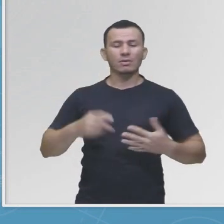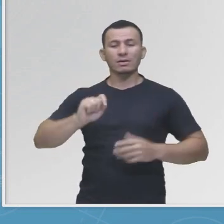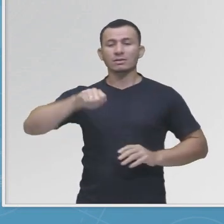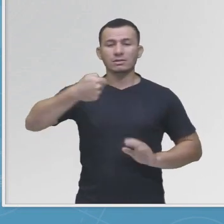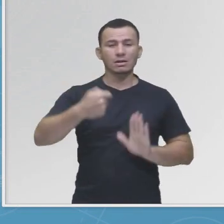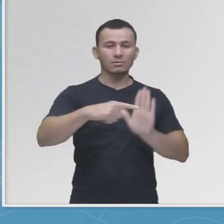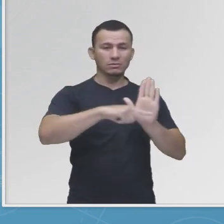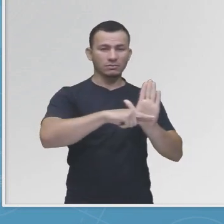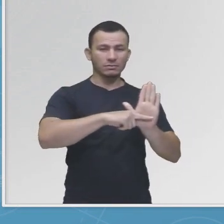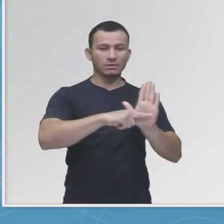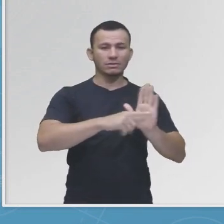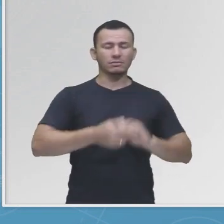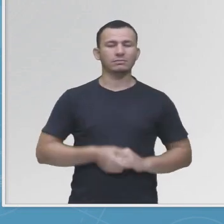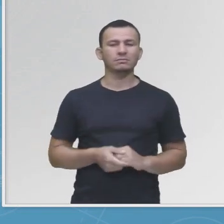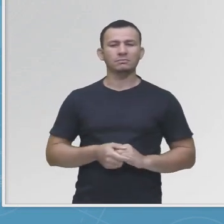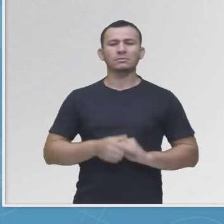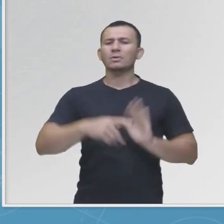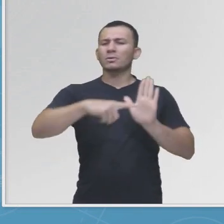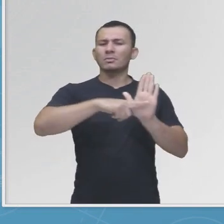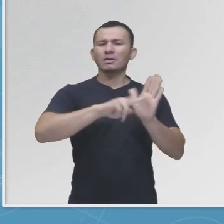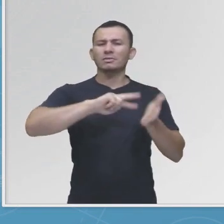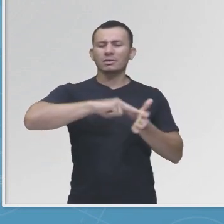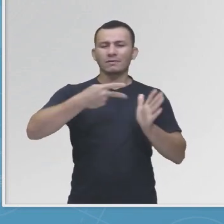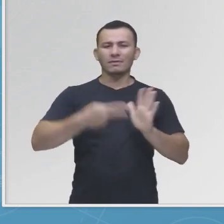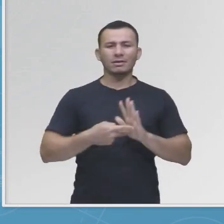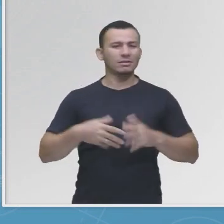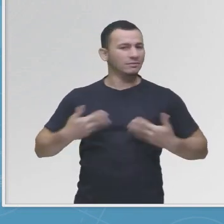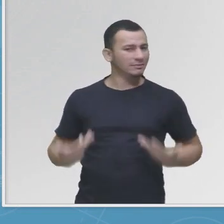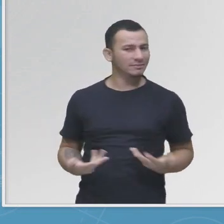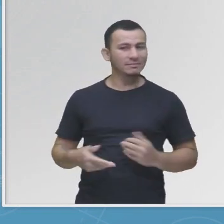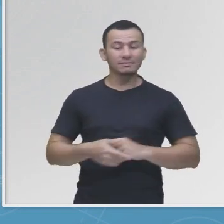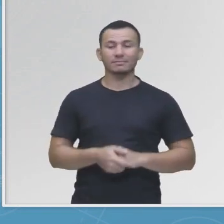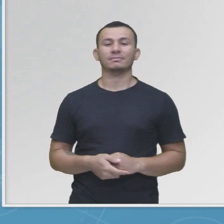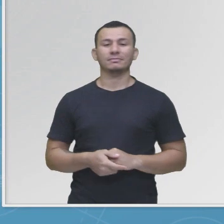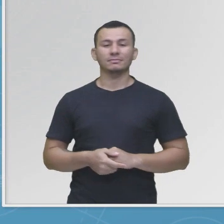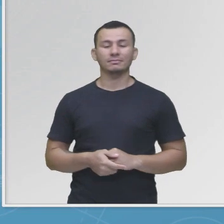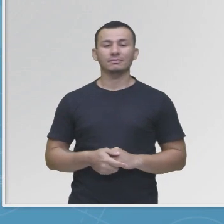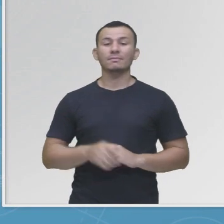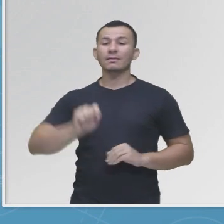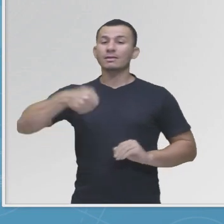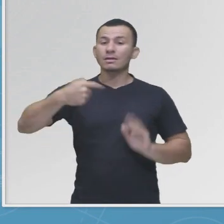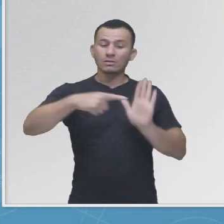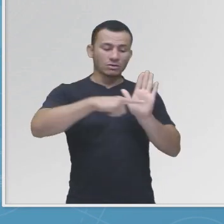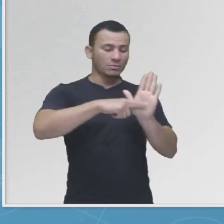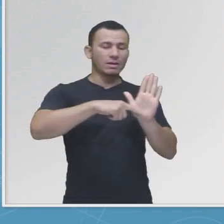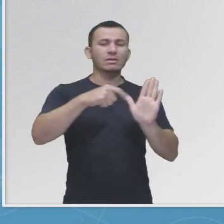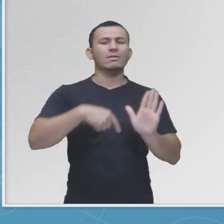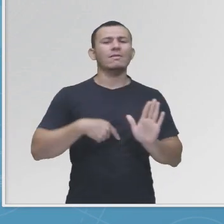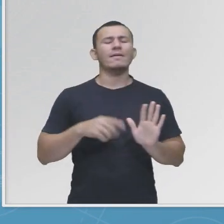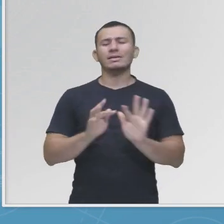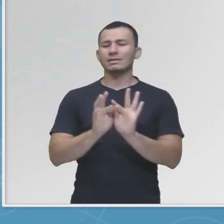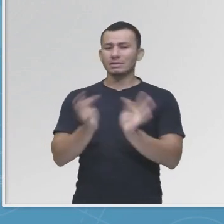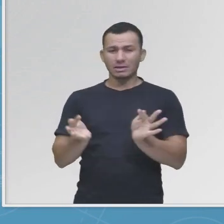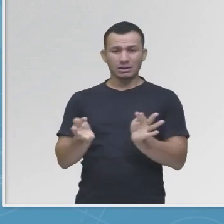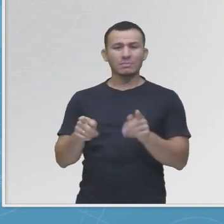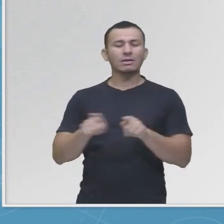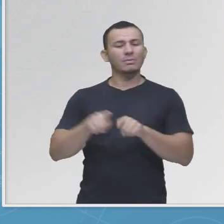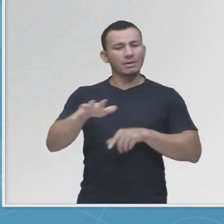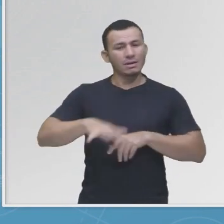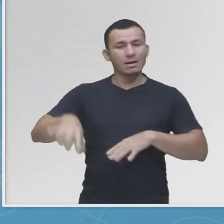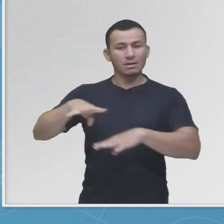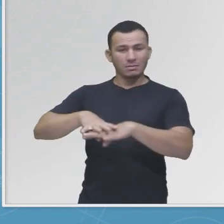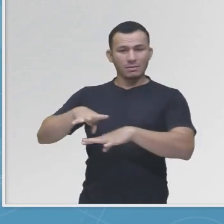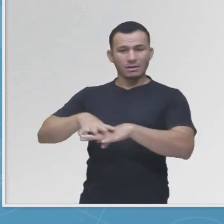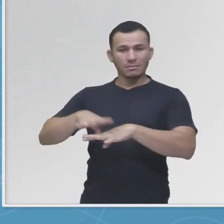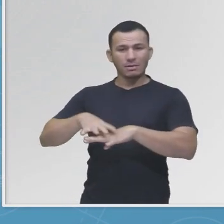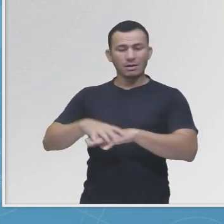subtração. O que é a subtração? A subtração é uma das operações mais básicas da matemática e